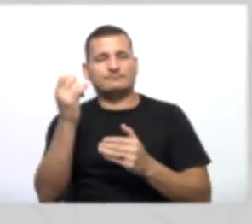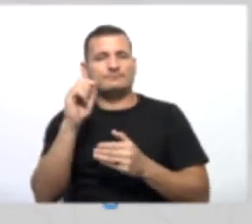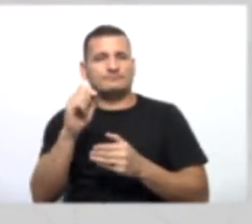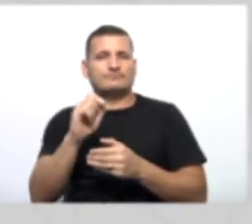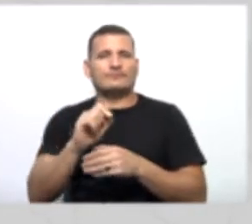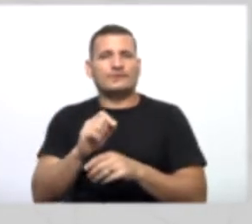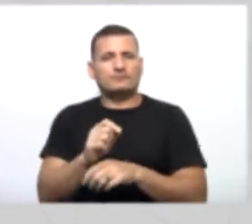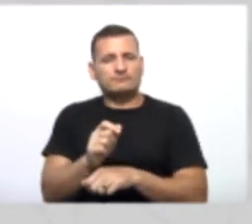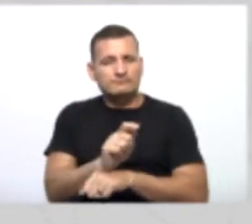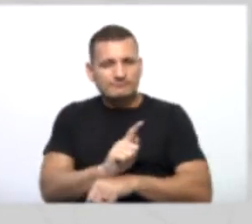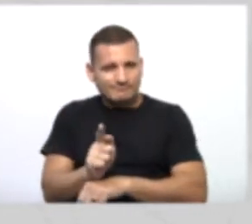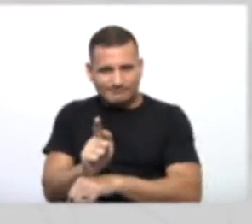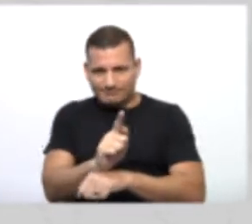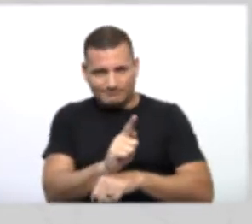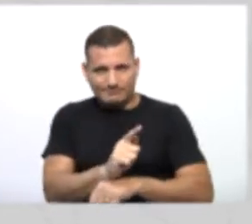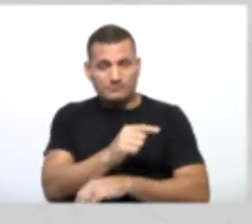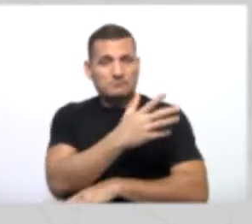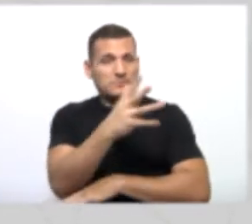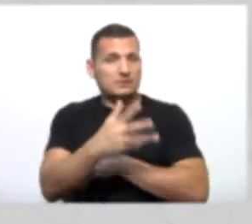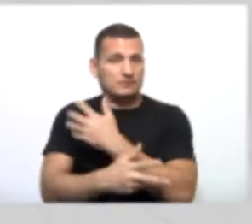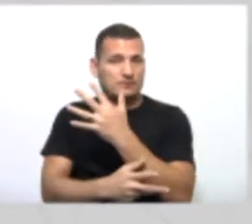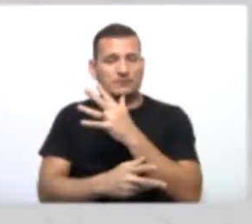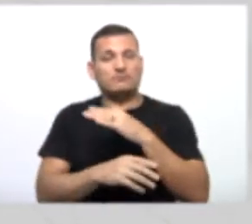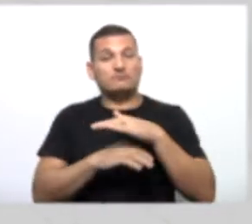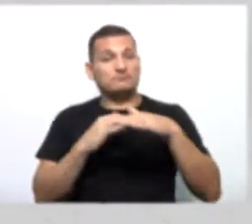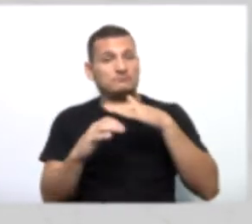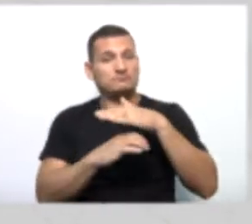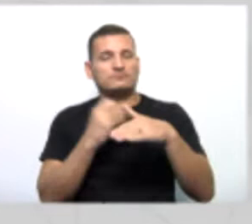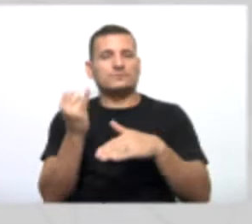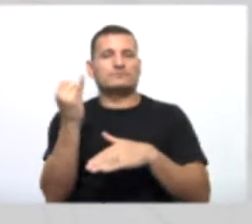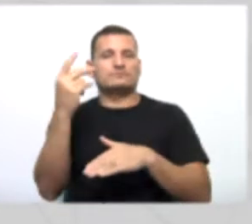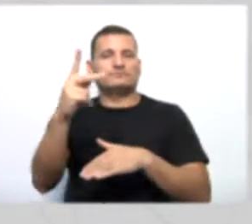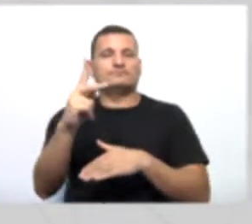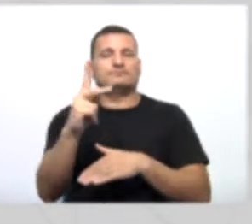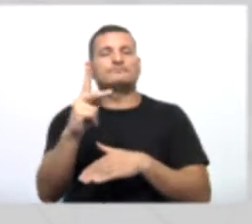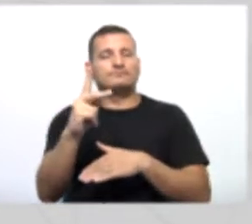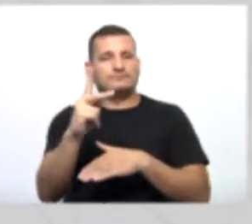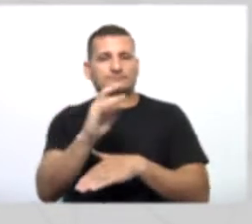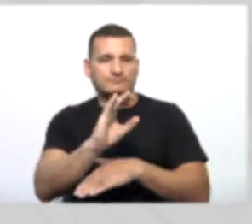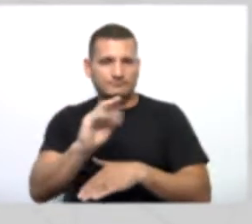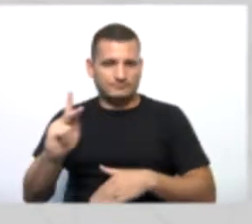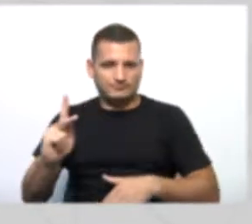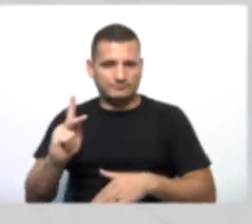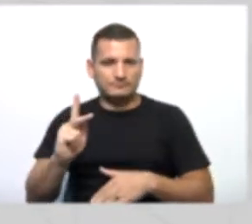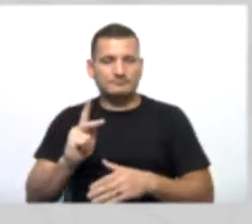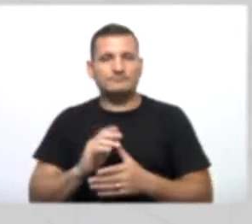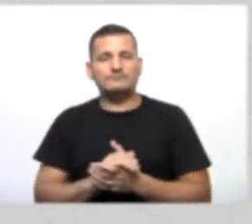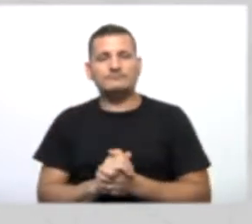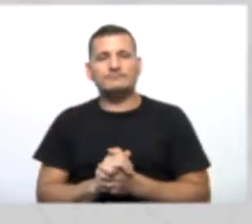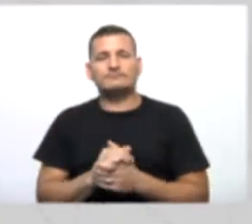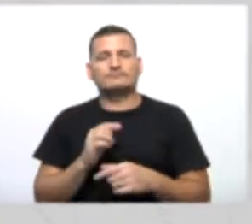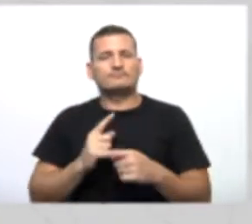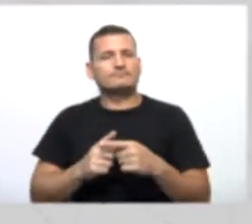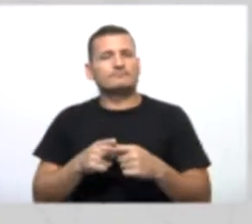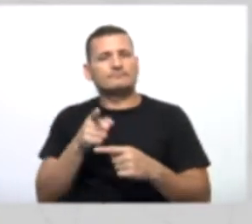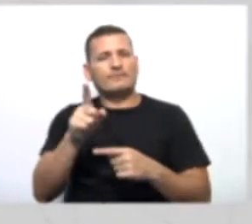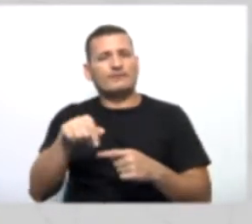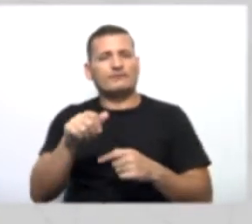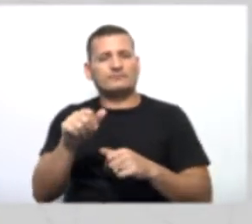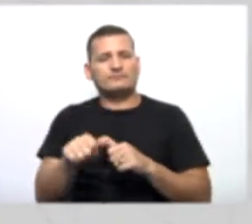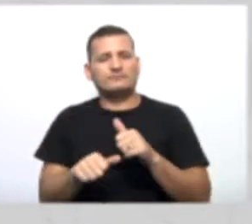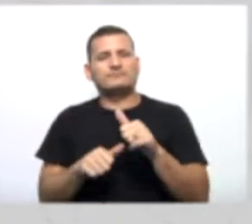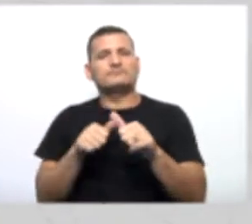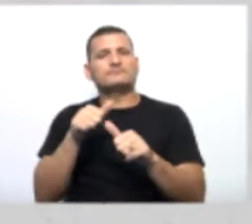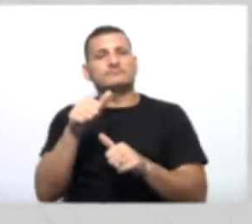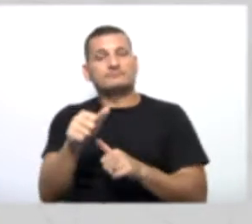e empresarial, muito importante para a sua empresa, para a sua cooperativa, visto que ela é uma